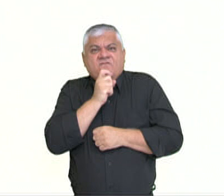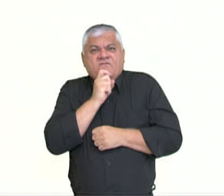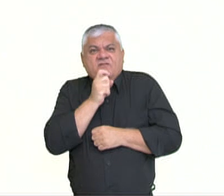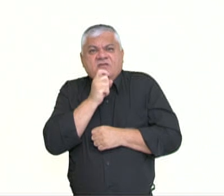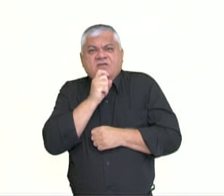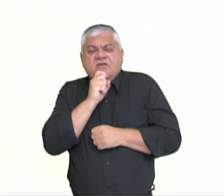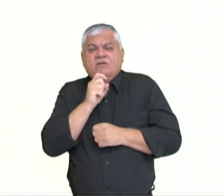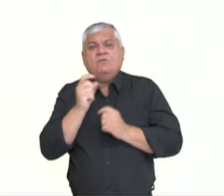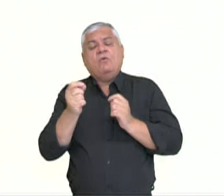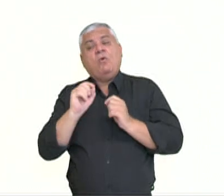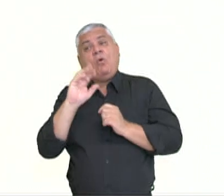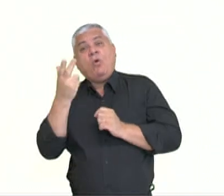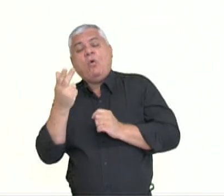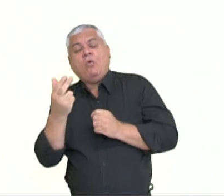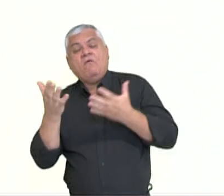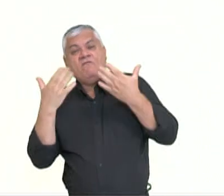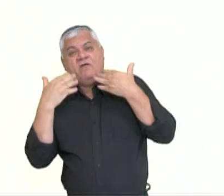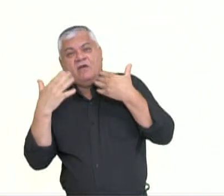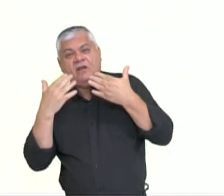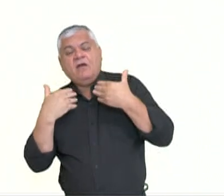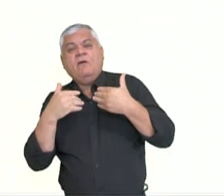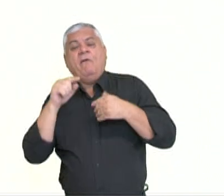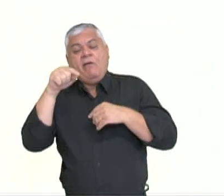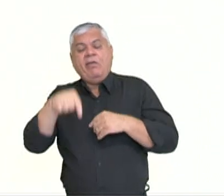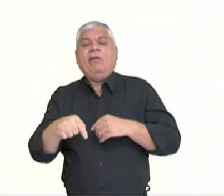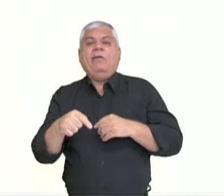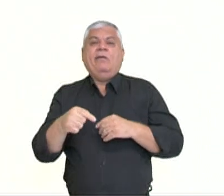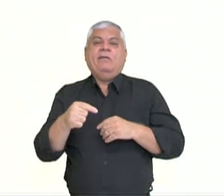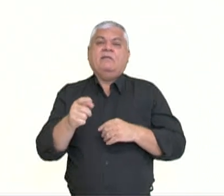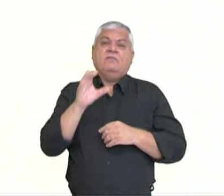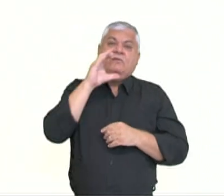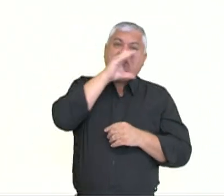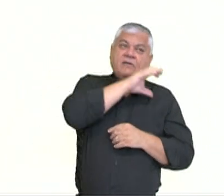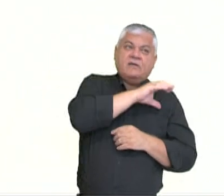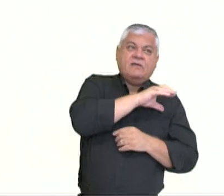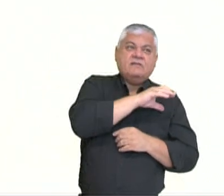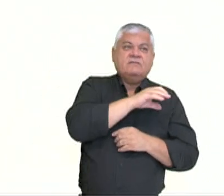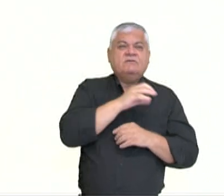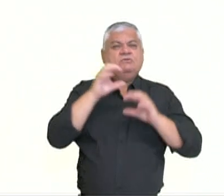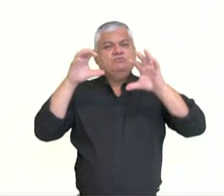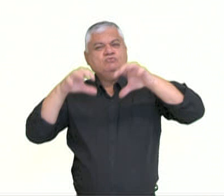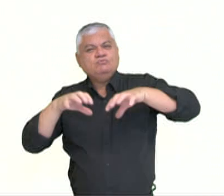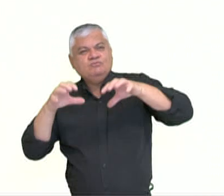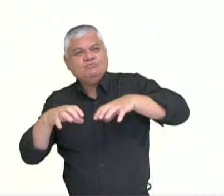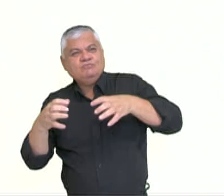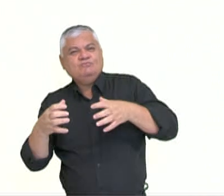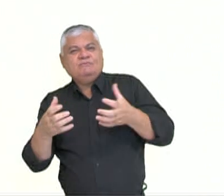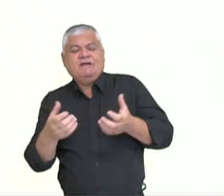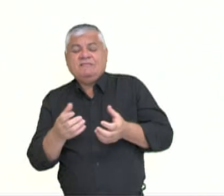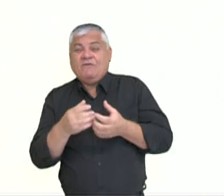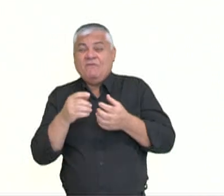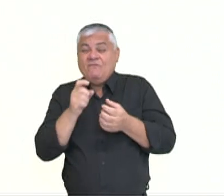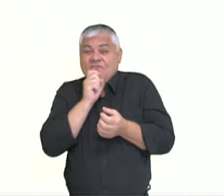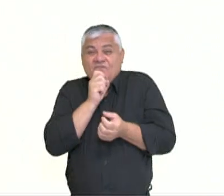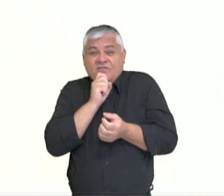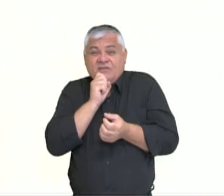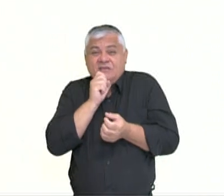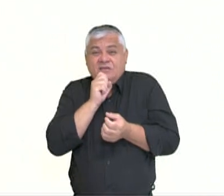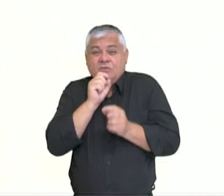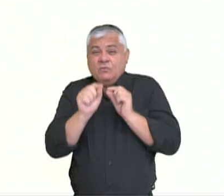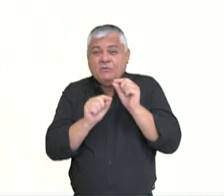aquele período, no clima tropical eu vou ter essas duas características, ou seja, no inverno, como é no clima